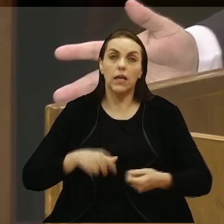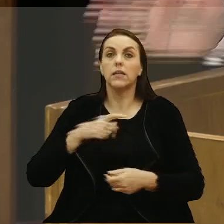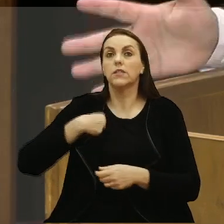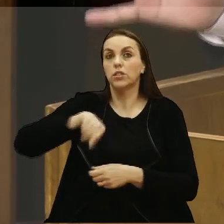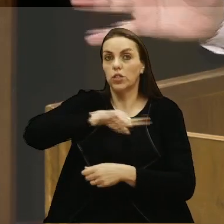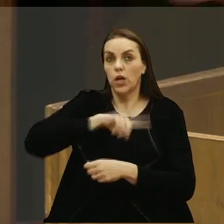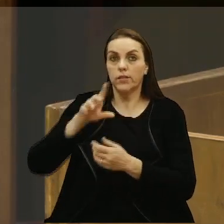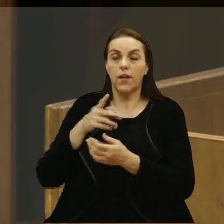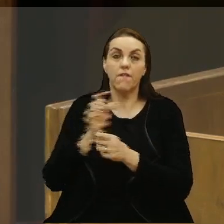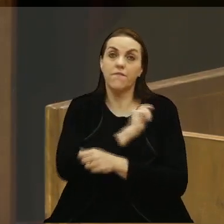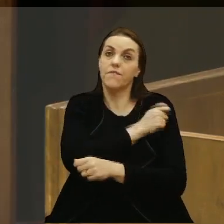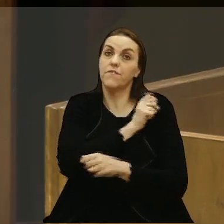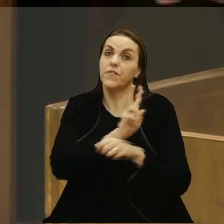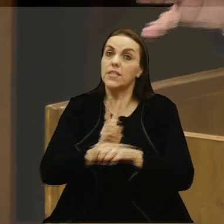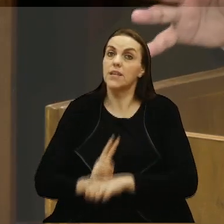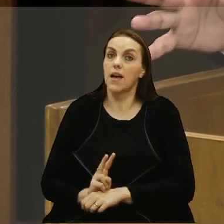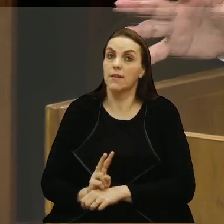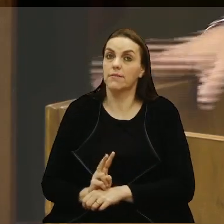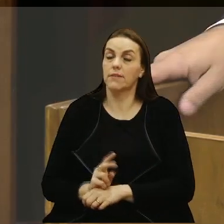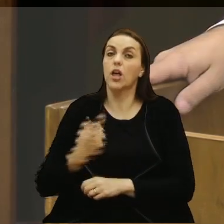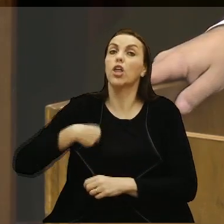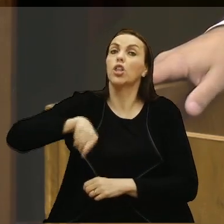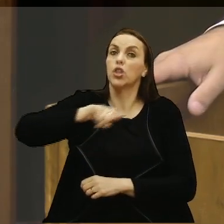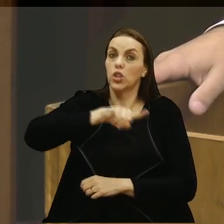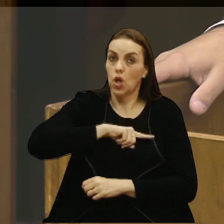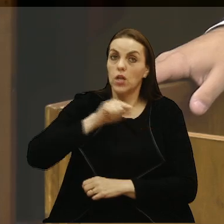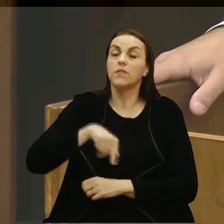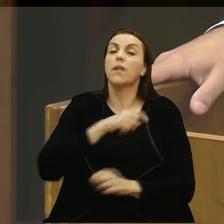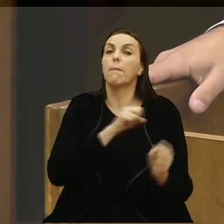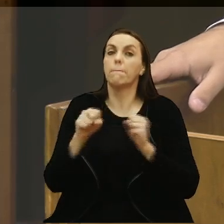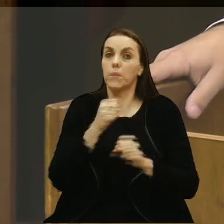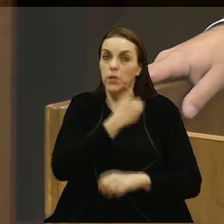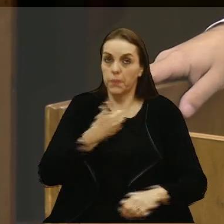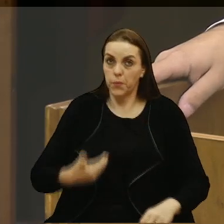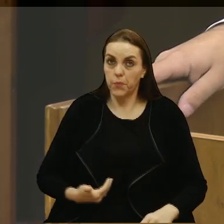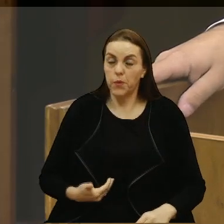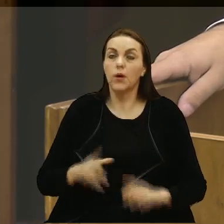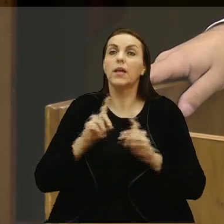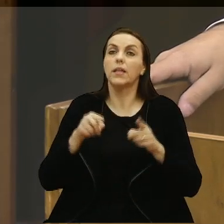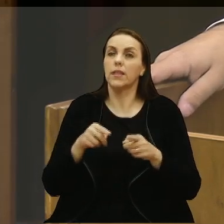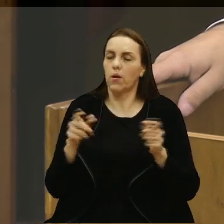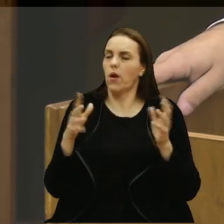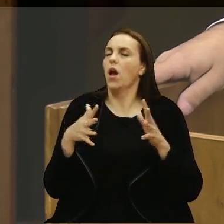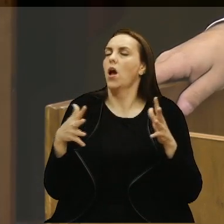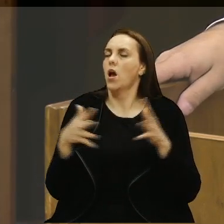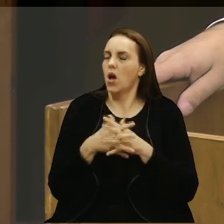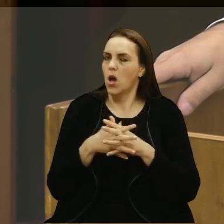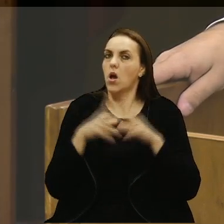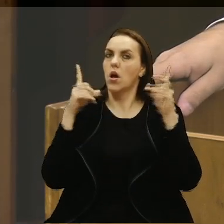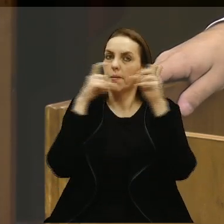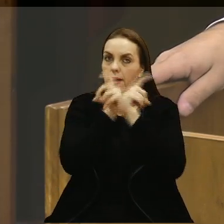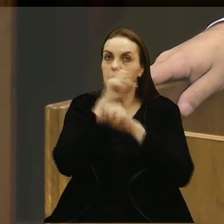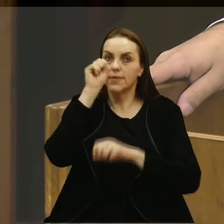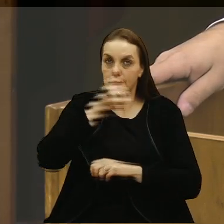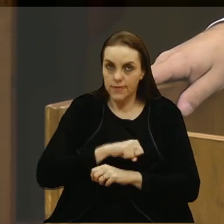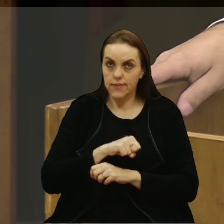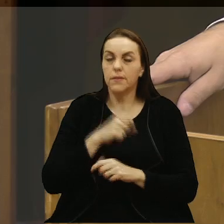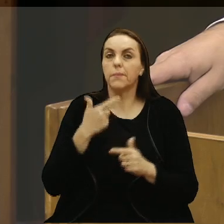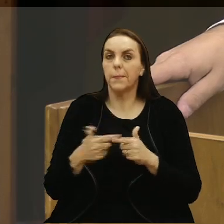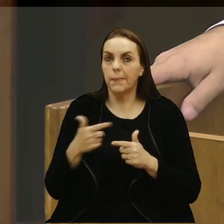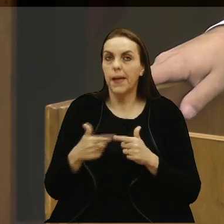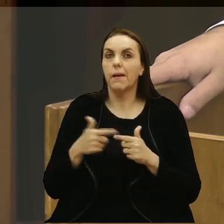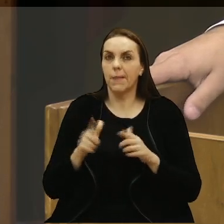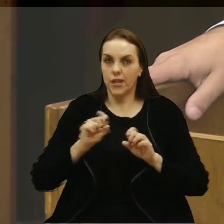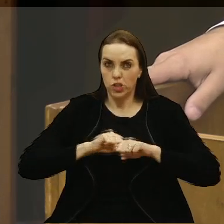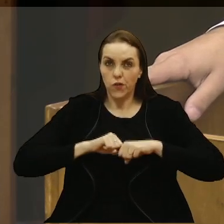fiscalizar. Aqui eu estou atribuindo ao poder público. Então, o problema é complexo. Eu sei do esforço que a Codeca